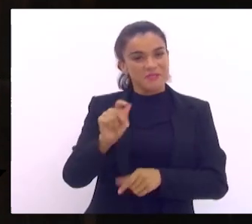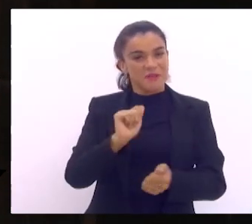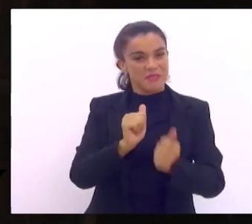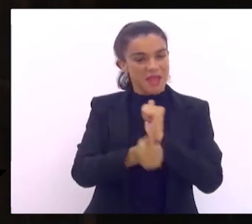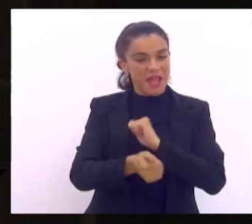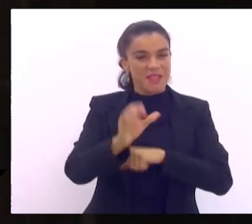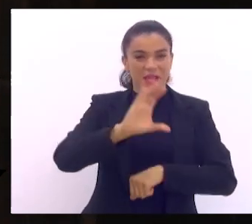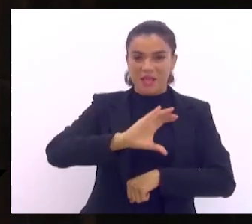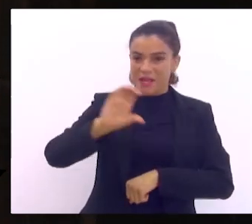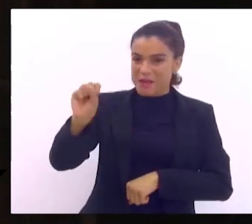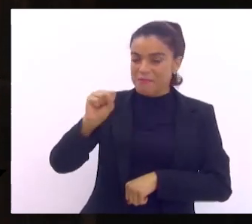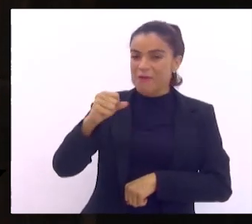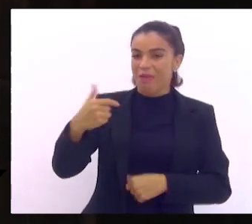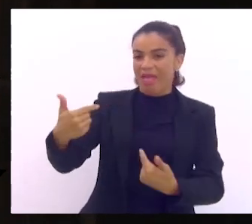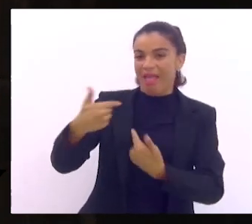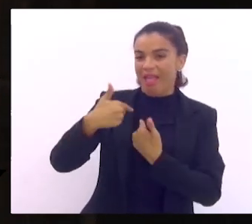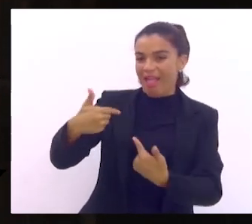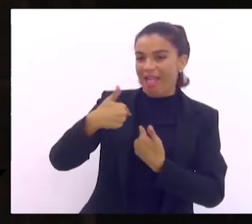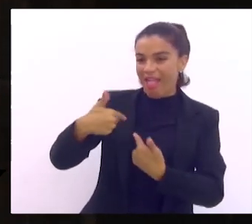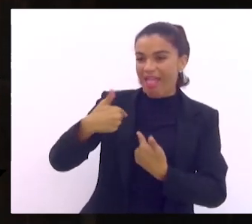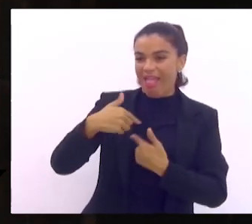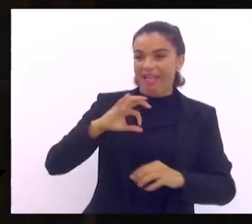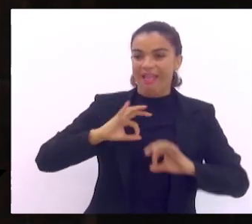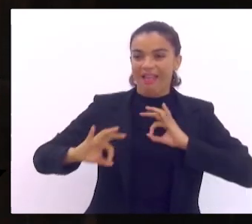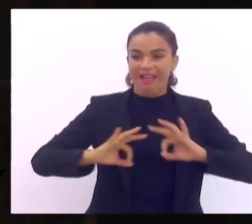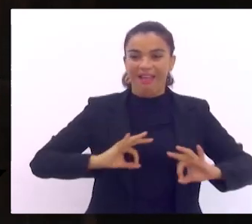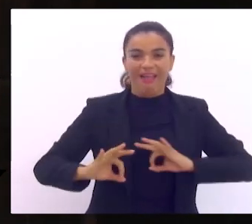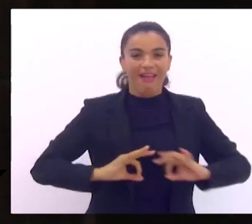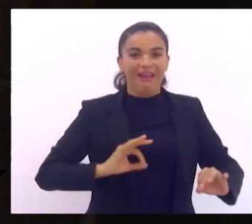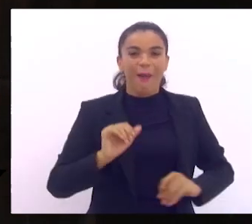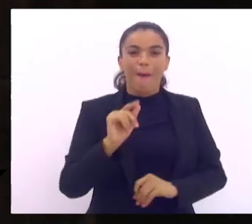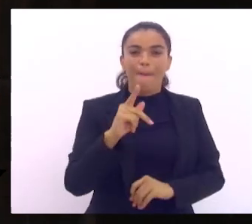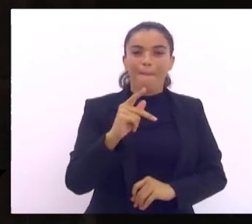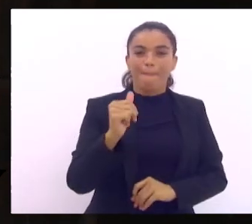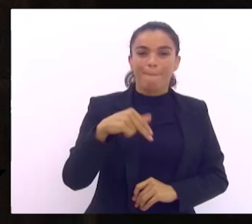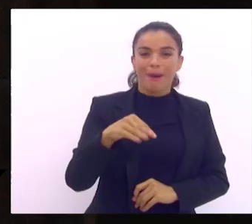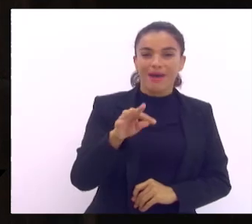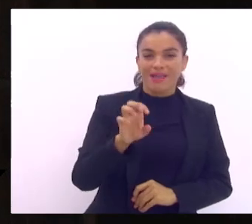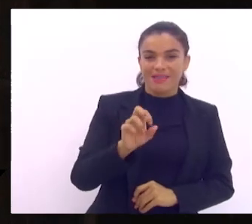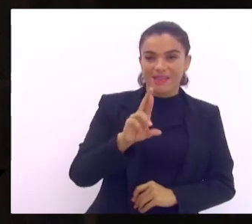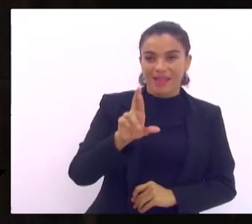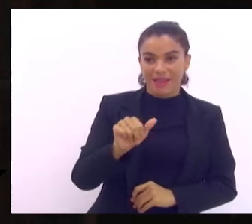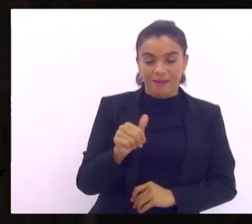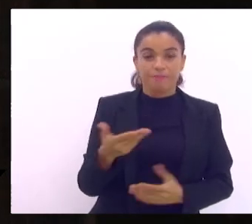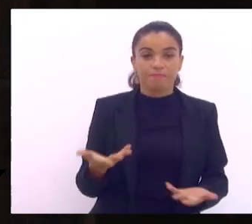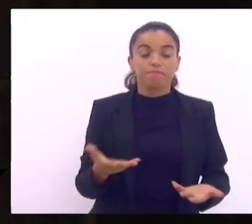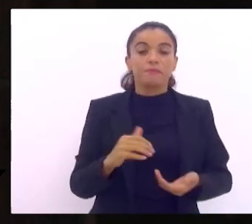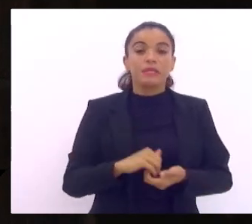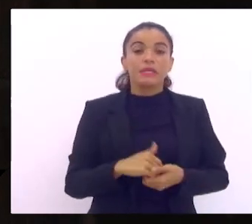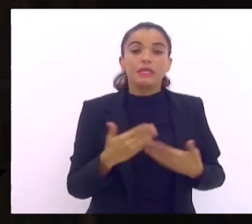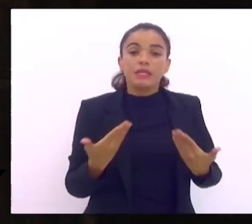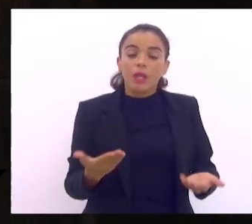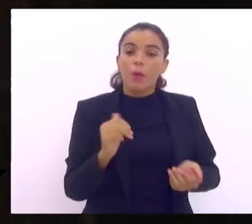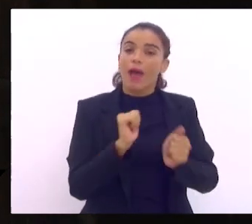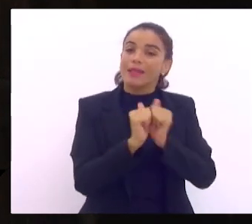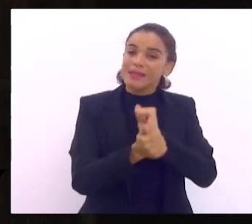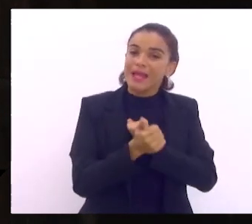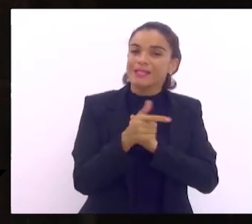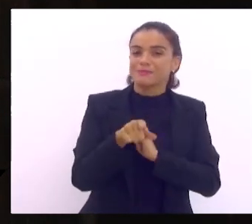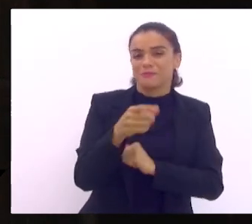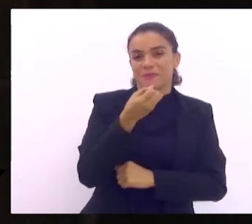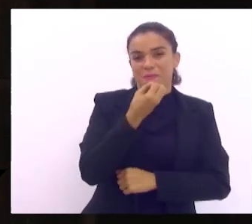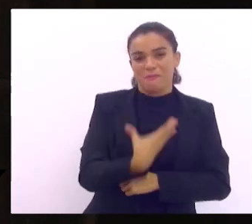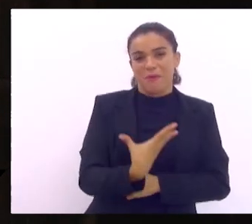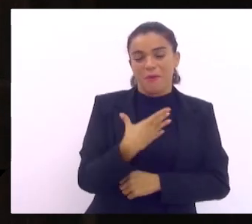campeões, me apelidado de Pantera. Então, o atletismo, ele traz isso. Nós aqui nos conhecemos há